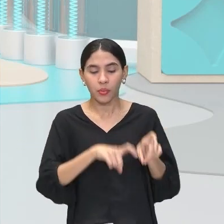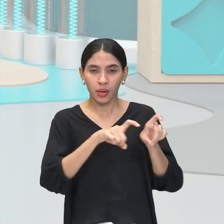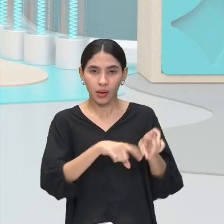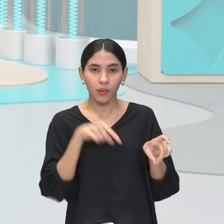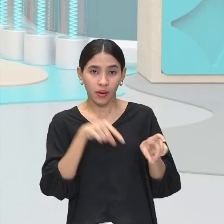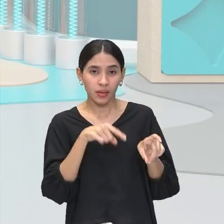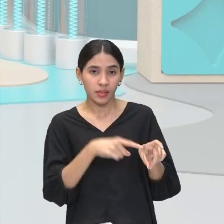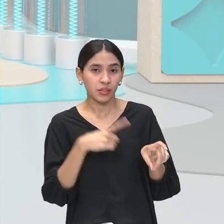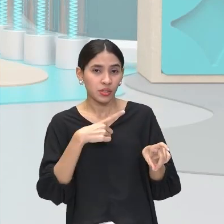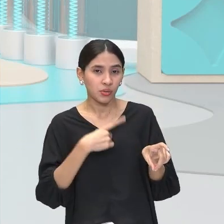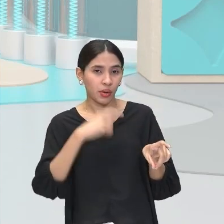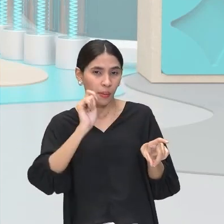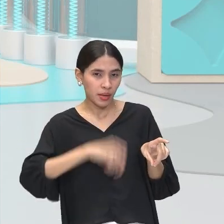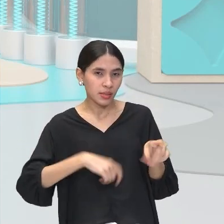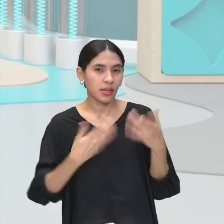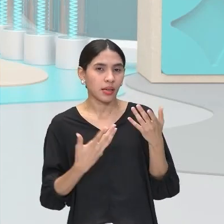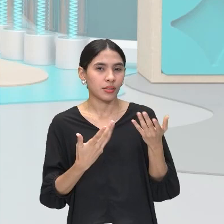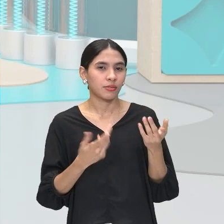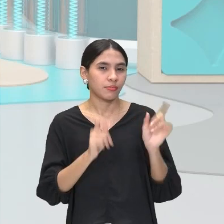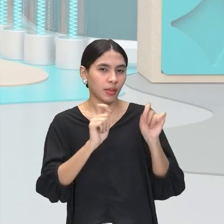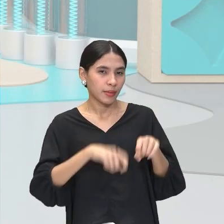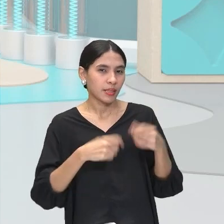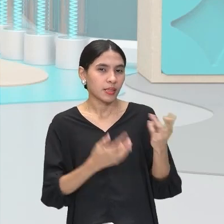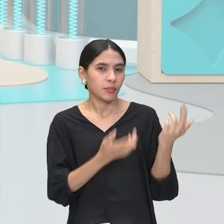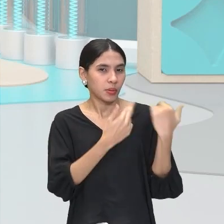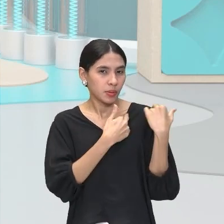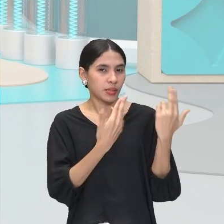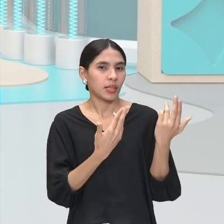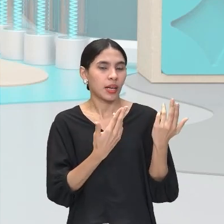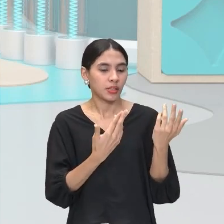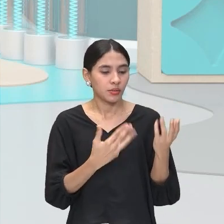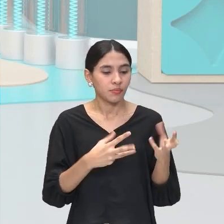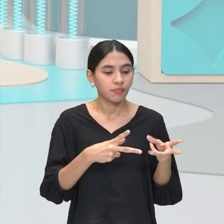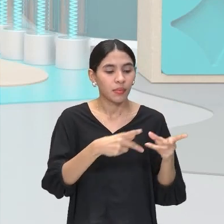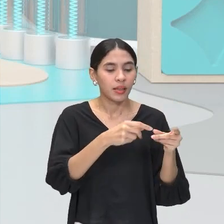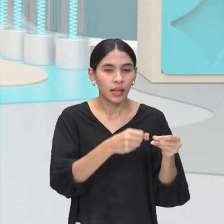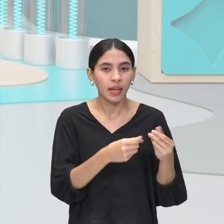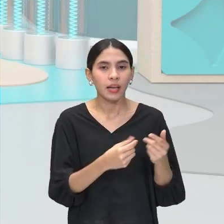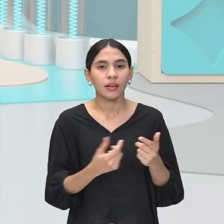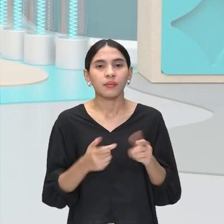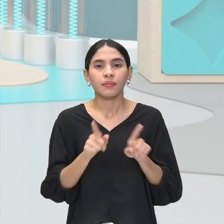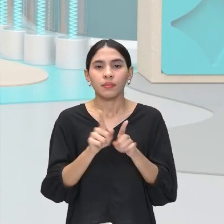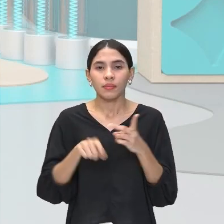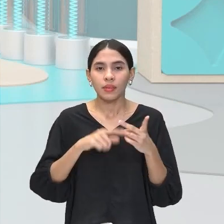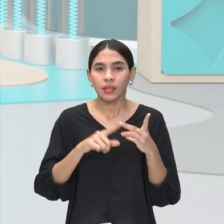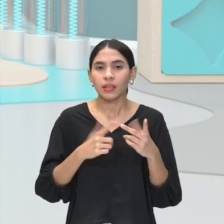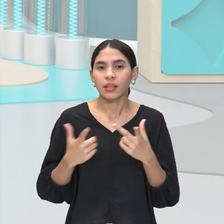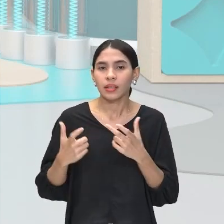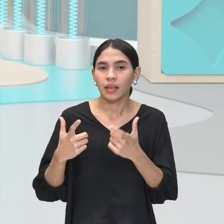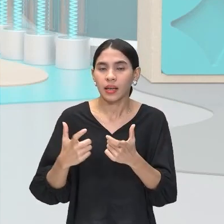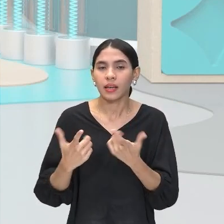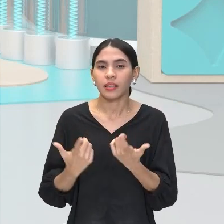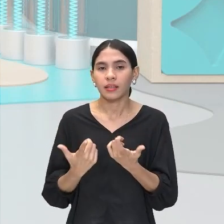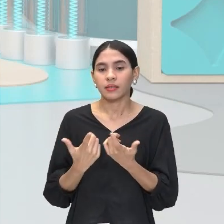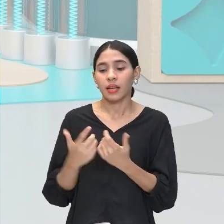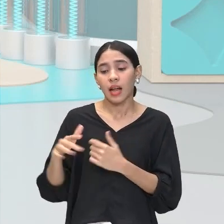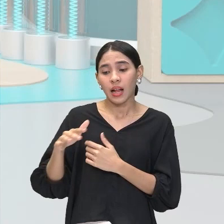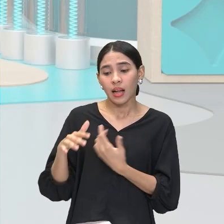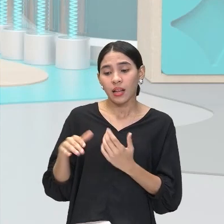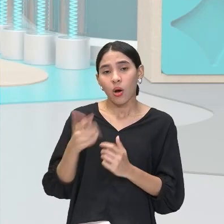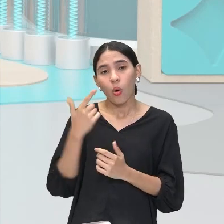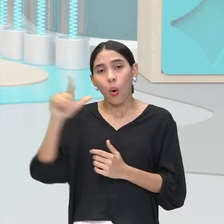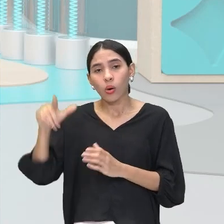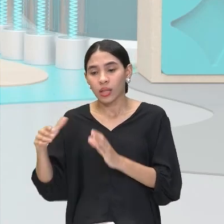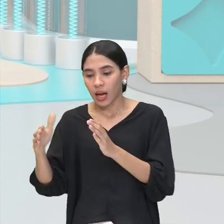considerados capazes da responsabilidade pela terra e para a guerra, lá nos meios burgueses